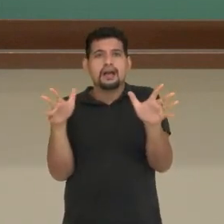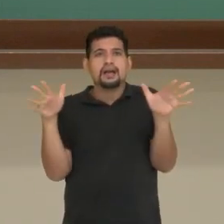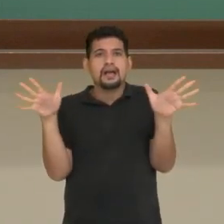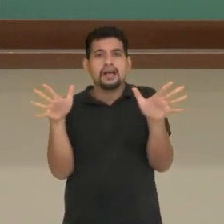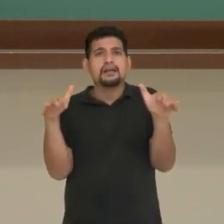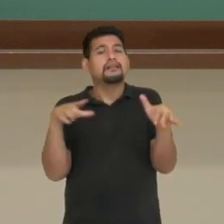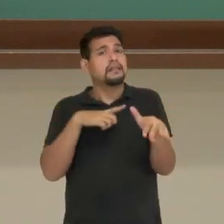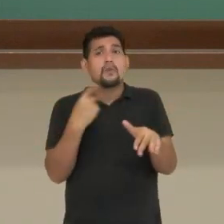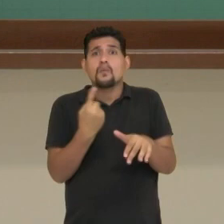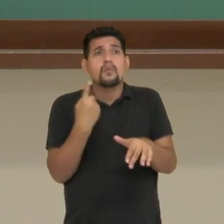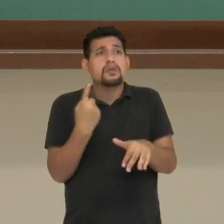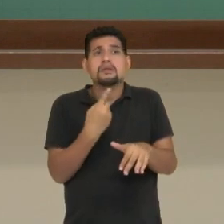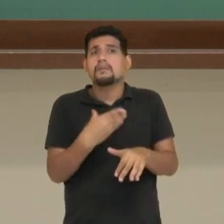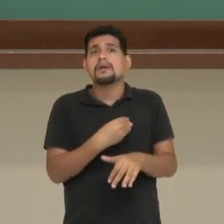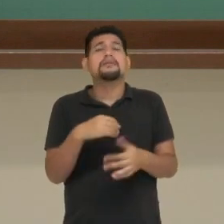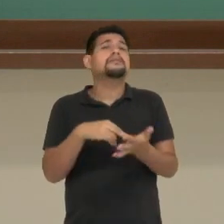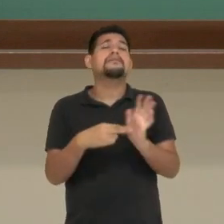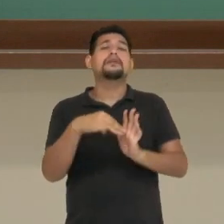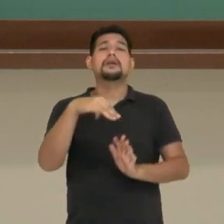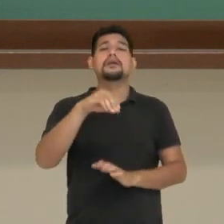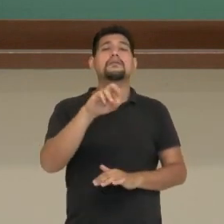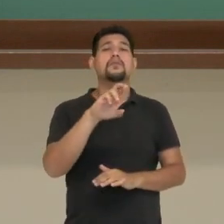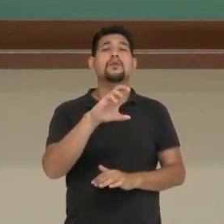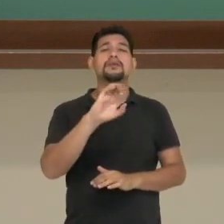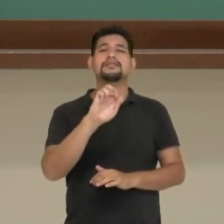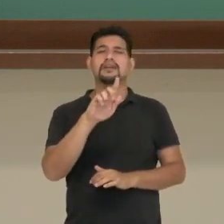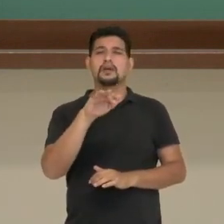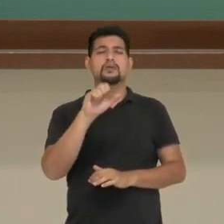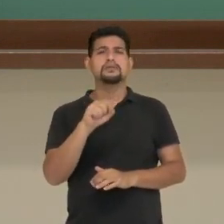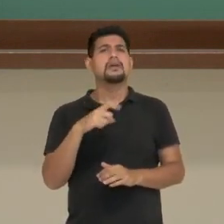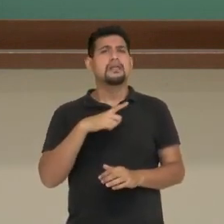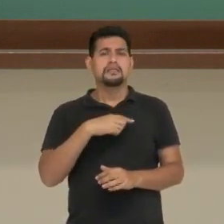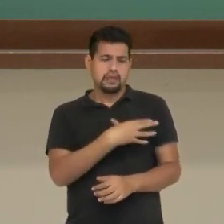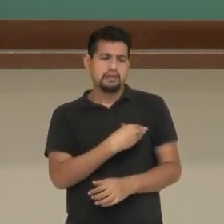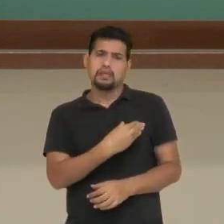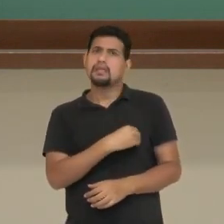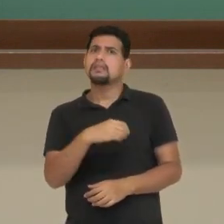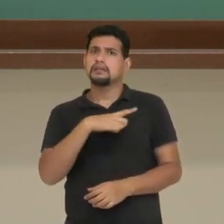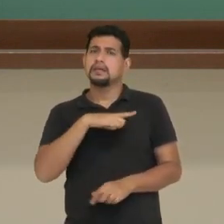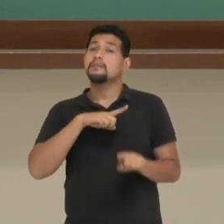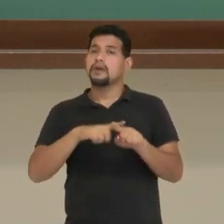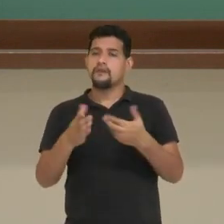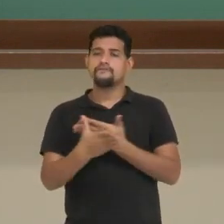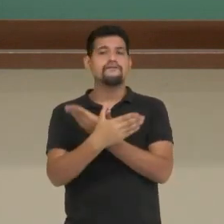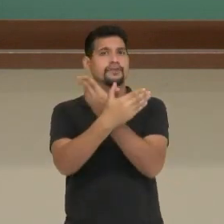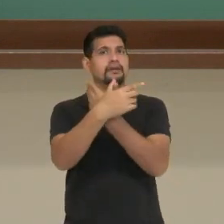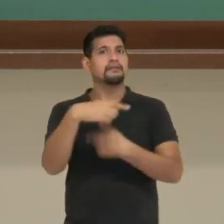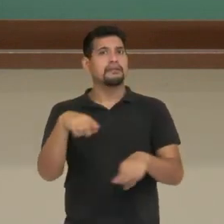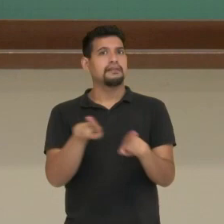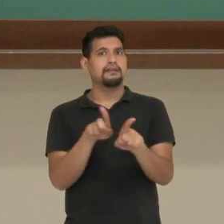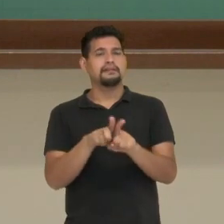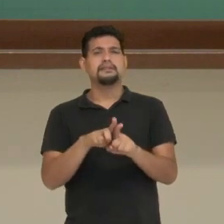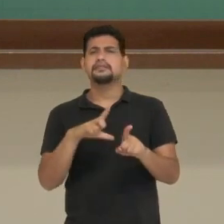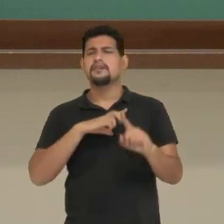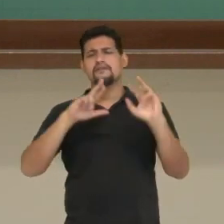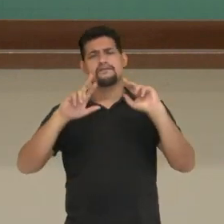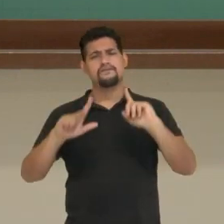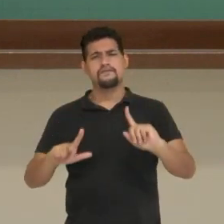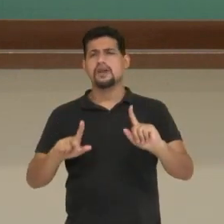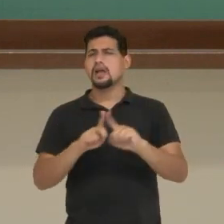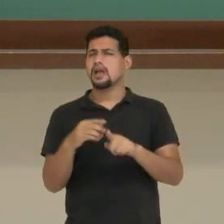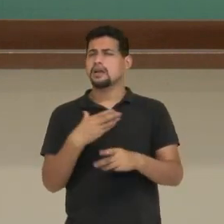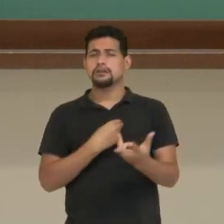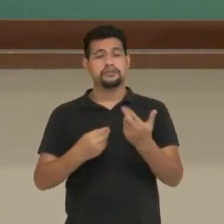possui asas, tá? Que são os morcegos. Aí, dentro do grupo dos morcegos, tem várias espécies que se alimentam de